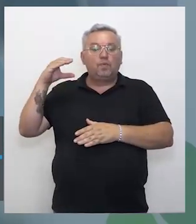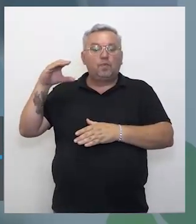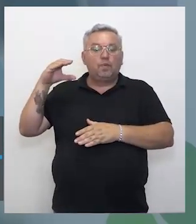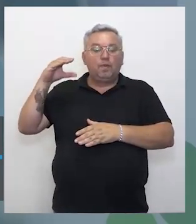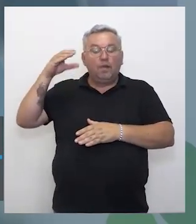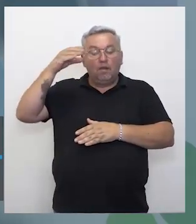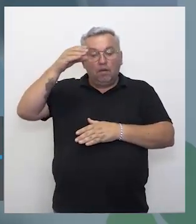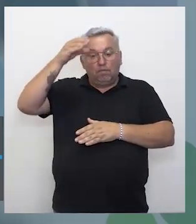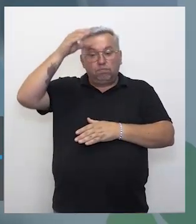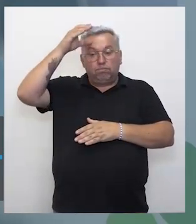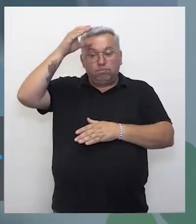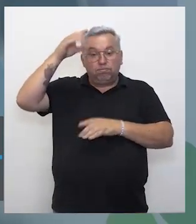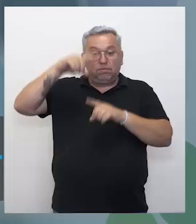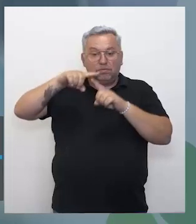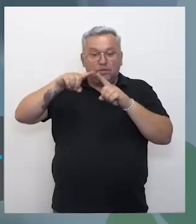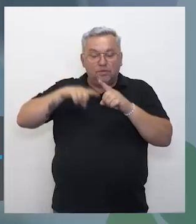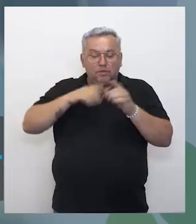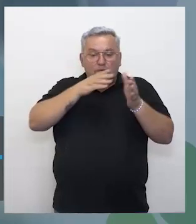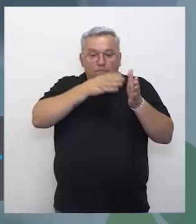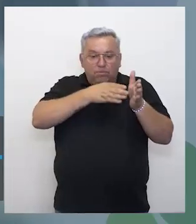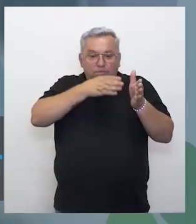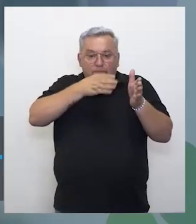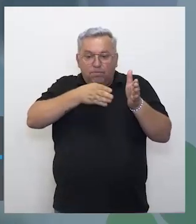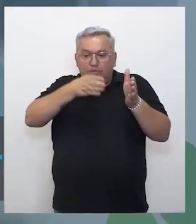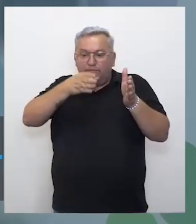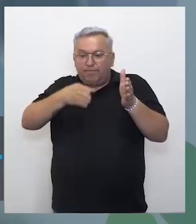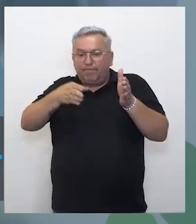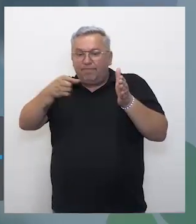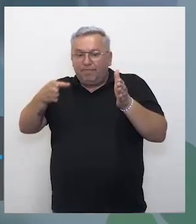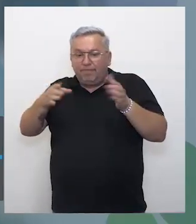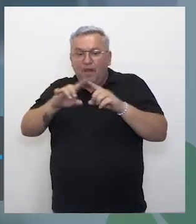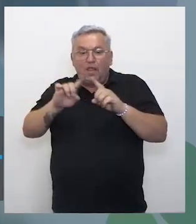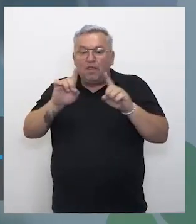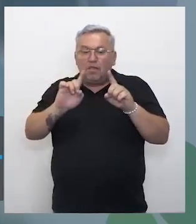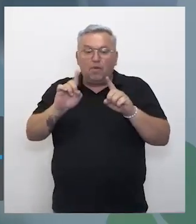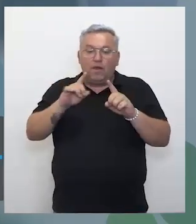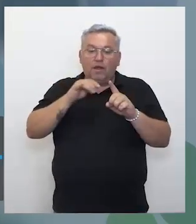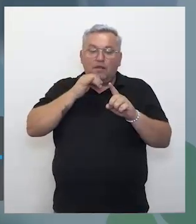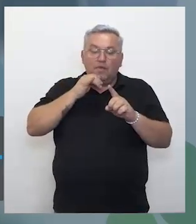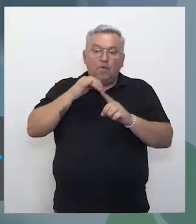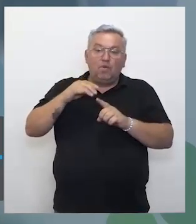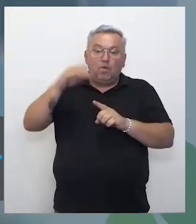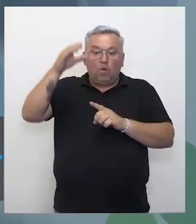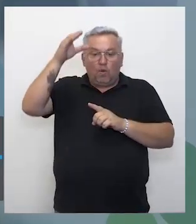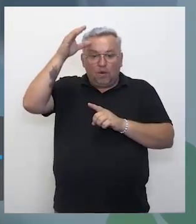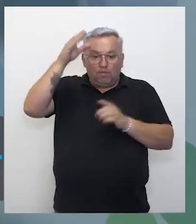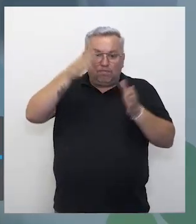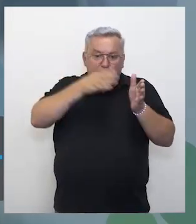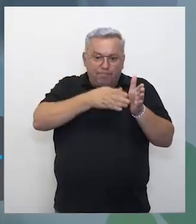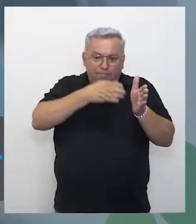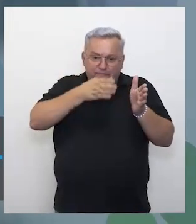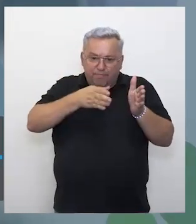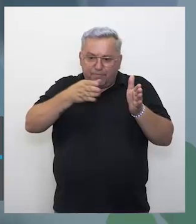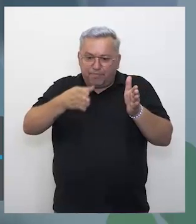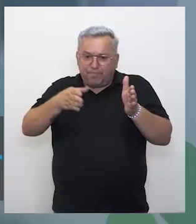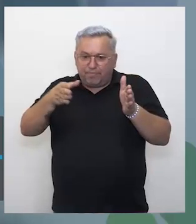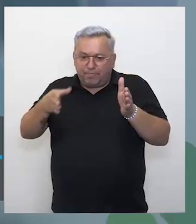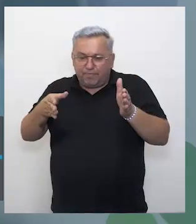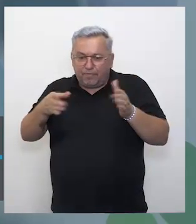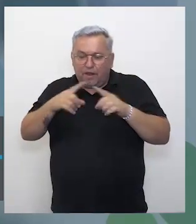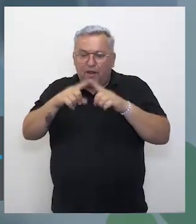conhecimento sistematizado, né? Esse conhecimento não esse conhecimento sistematizado,